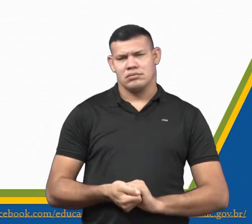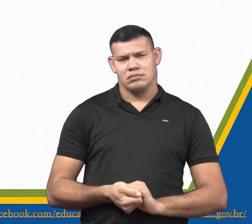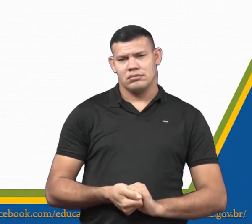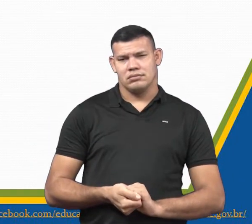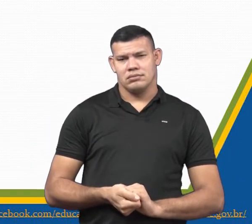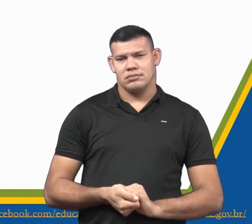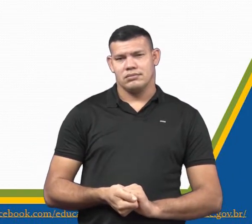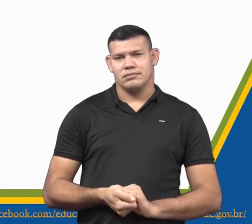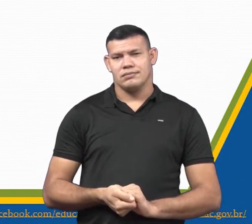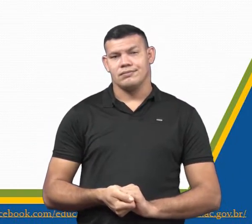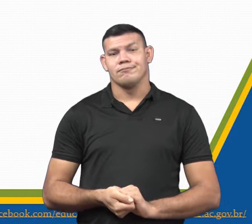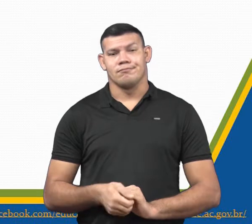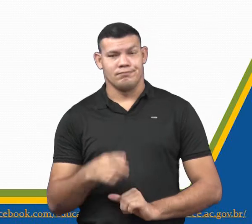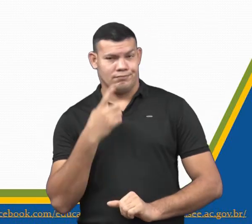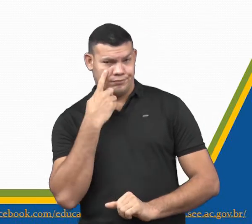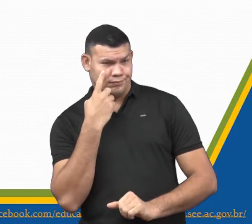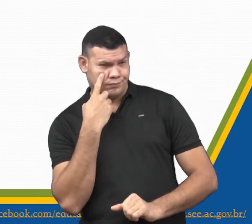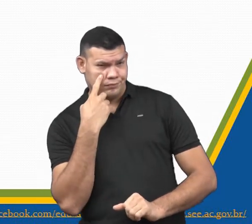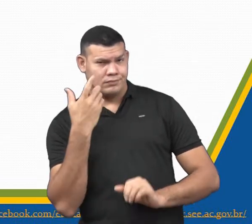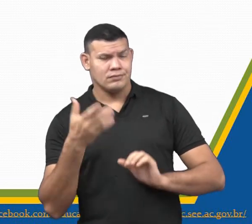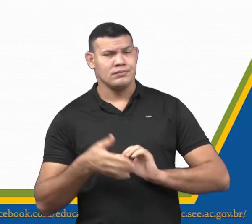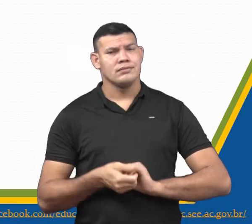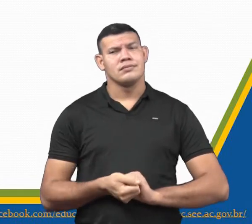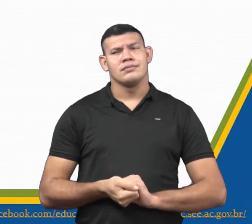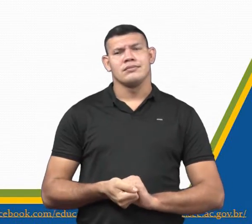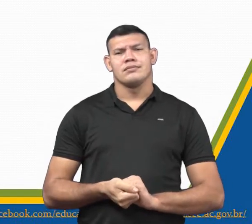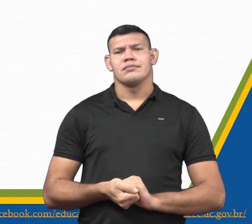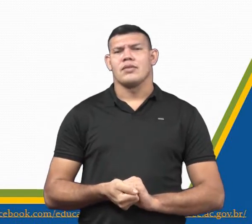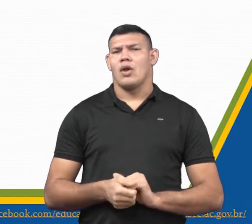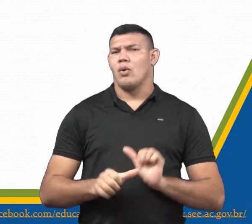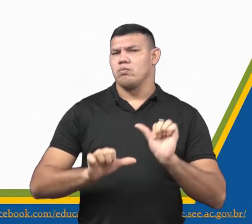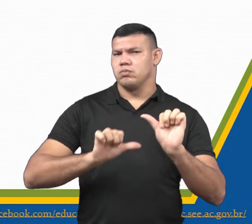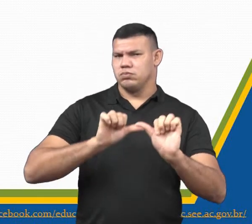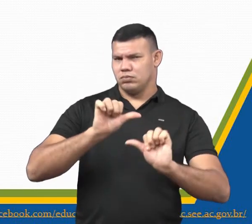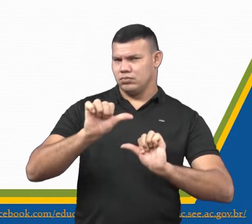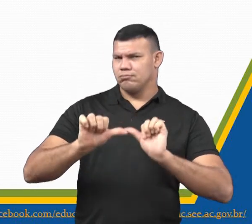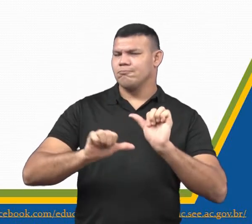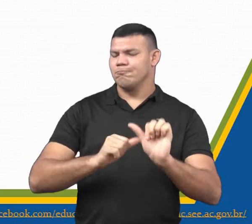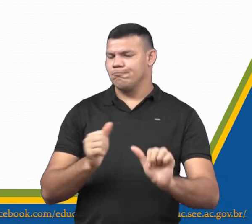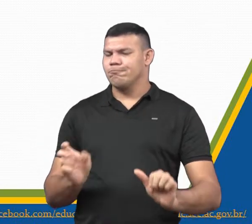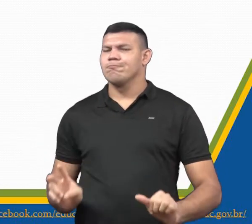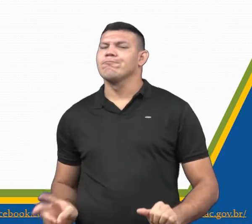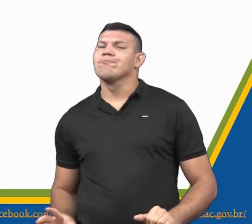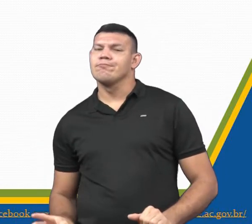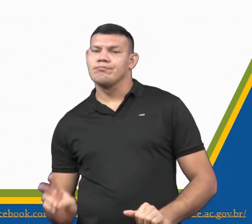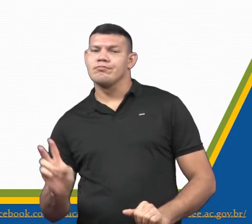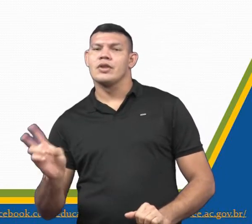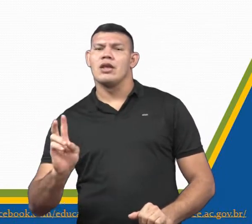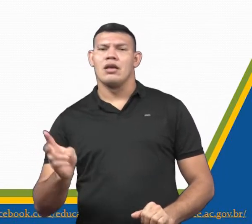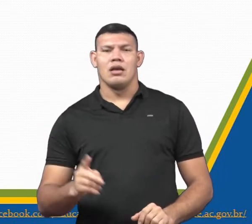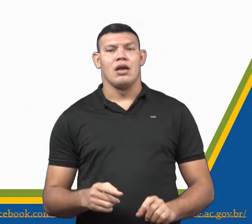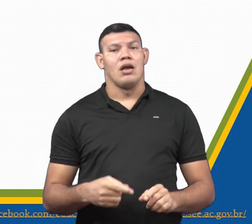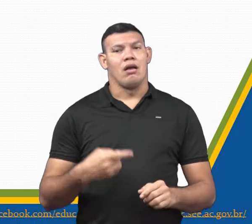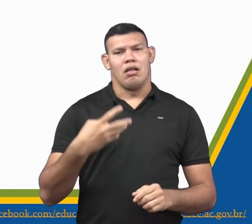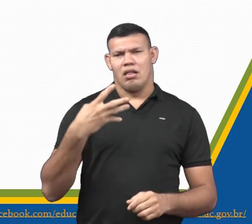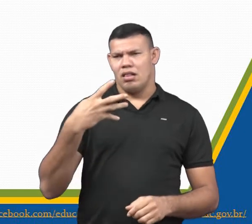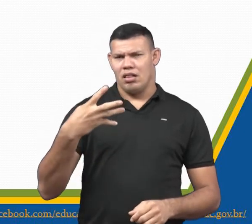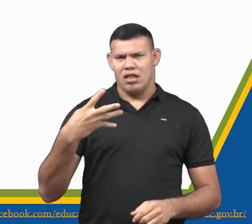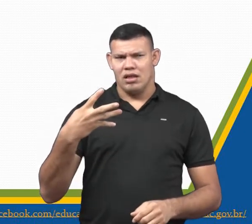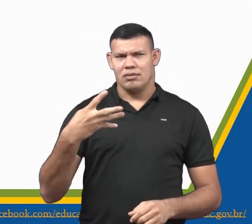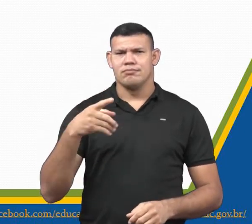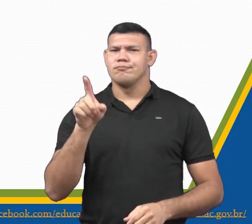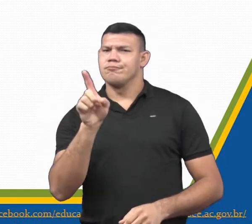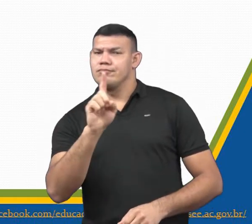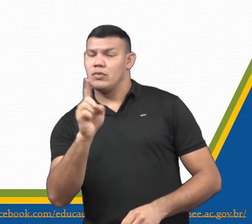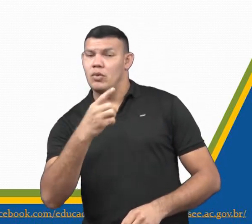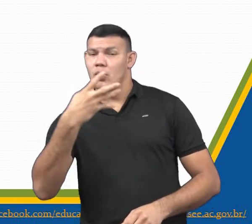4? Veja bem, aqui, esse algarismo, eu vou ler 40. E qual